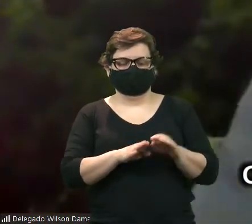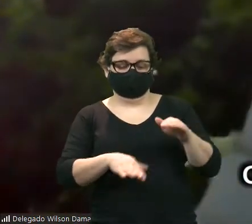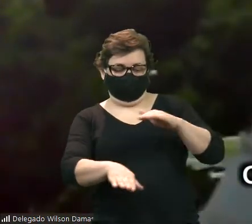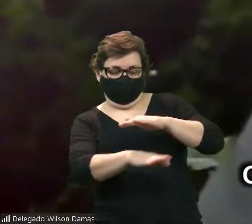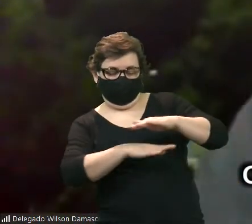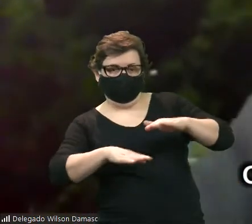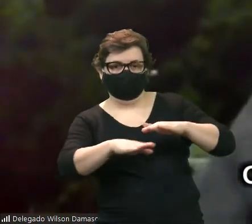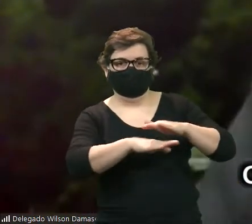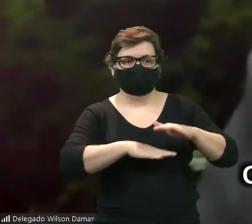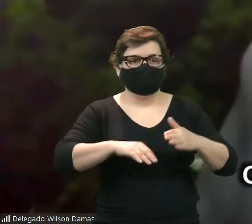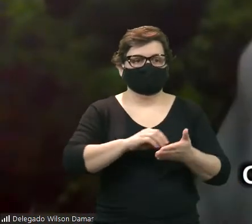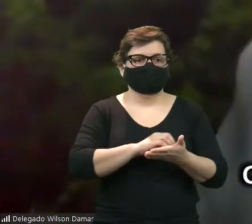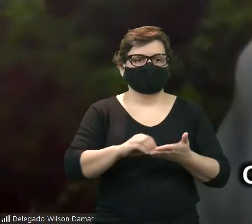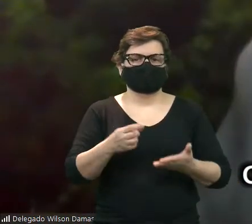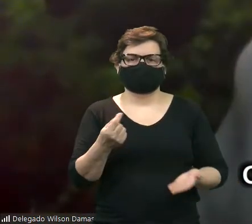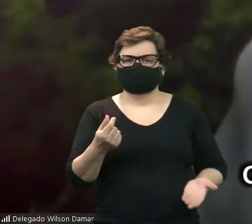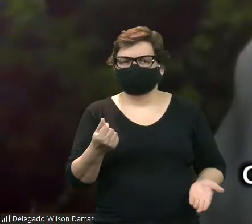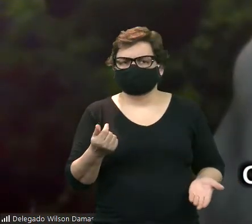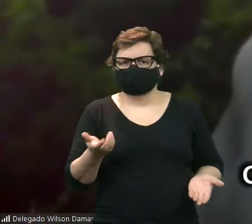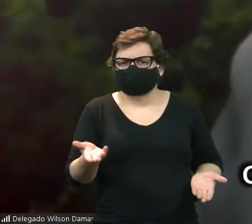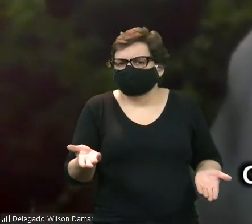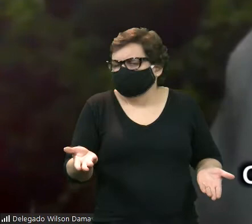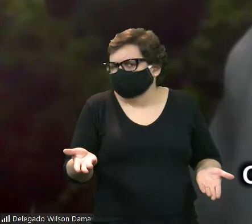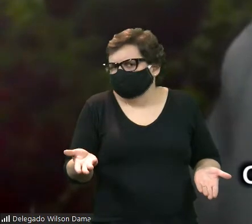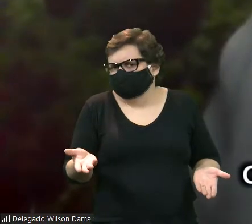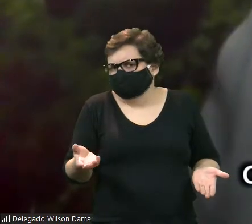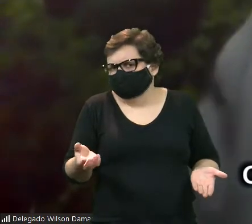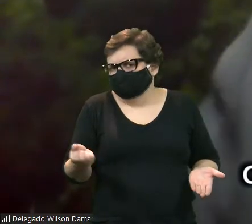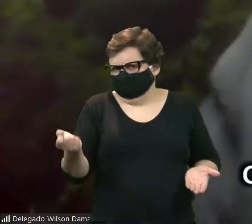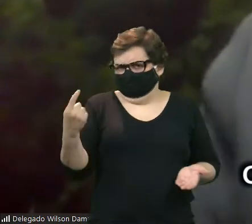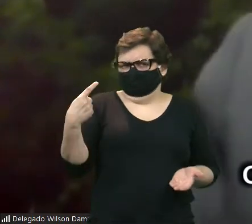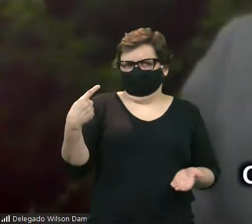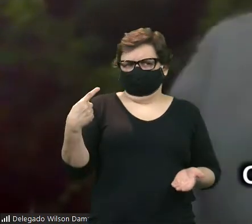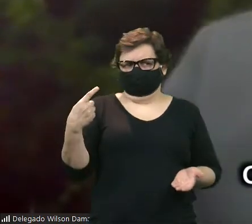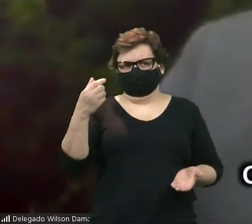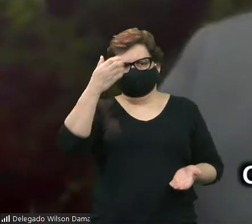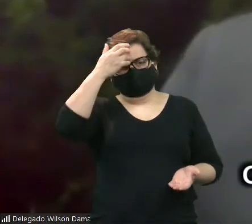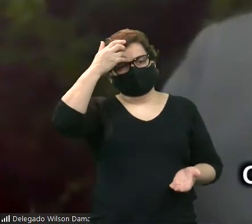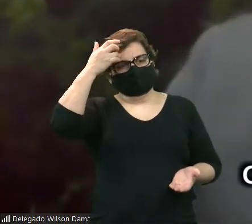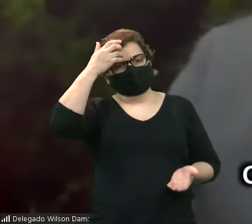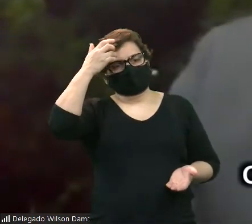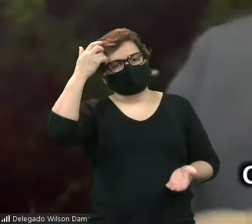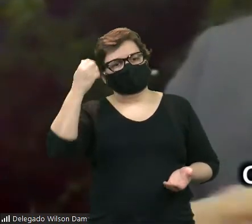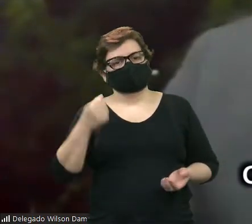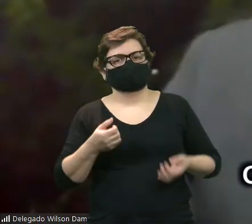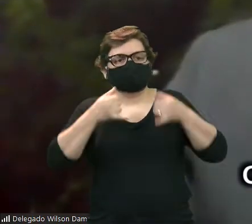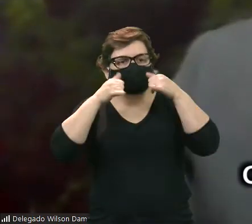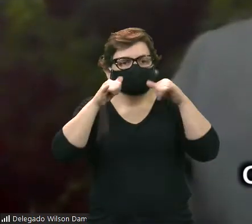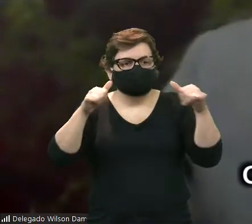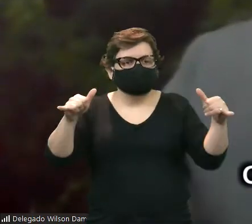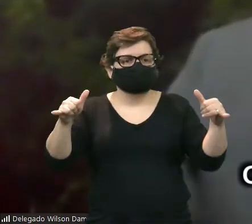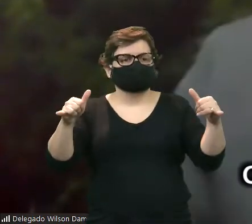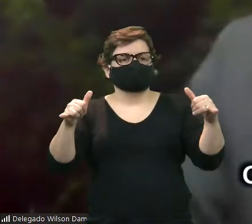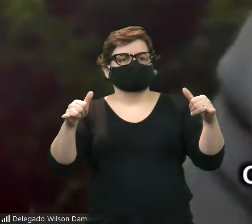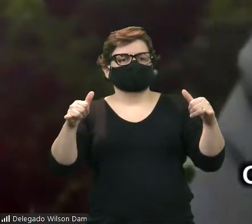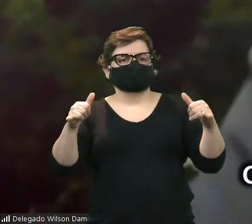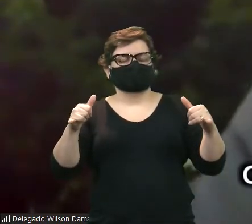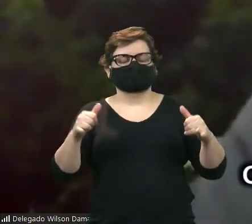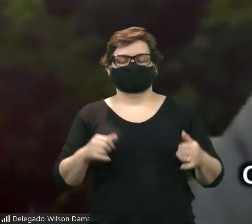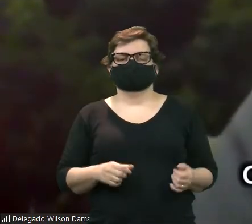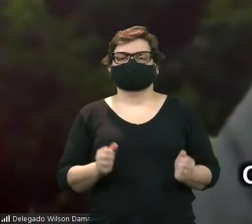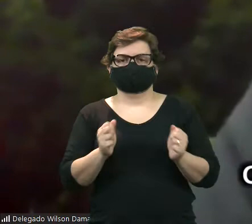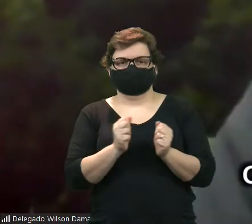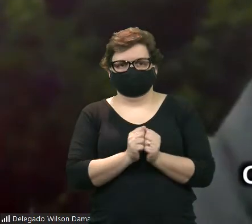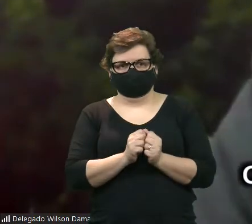da Secretaria da Fazenda, né? Publicidade sob o comando da Secretaria